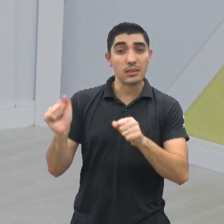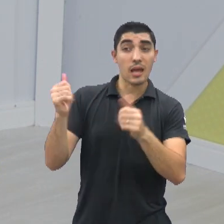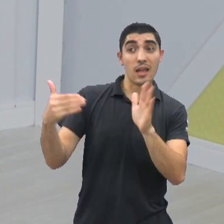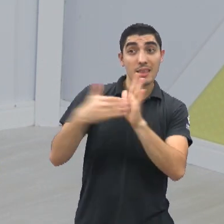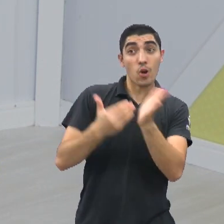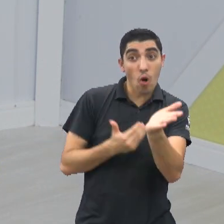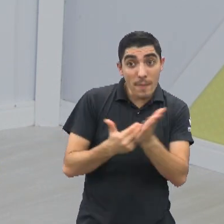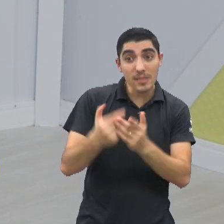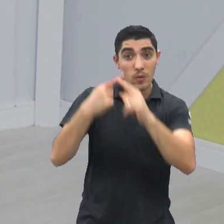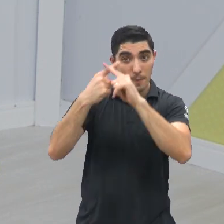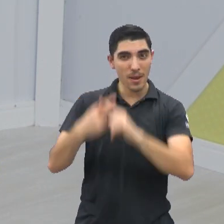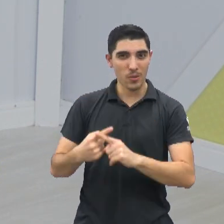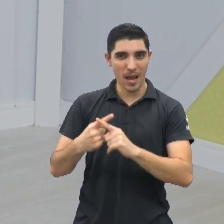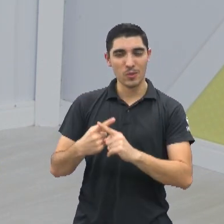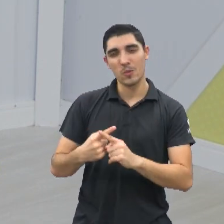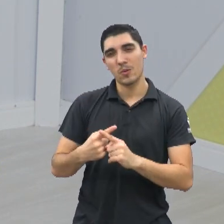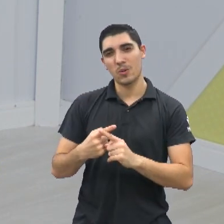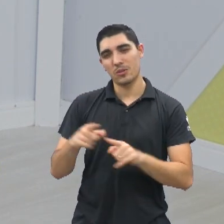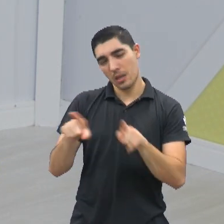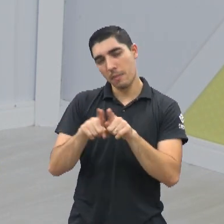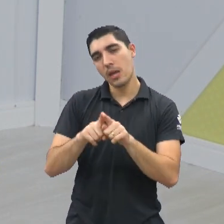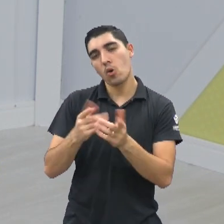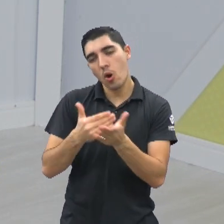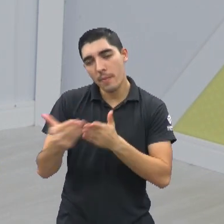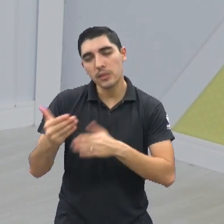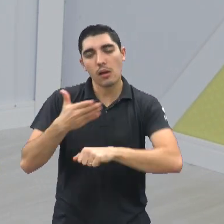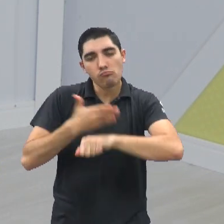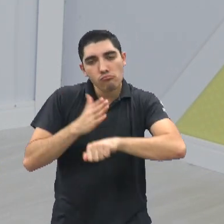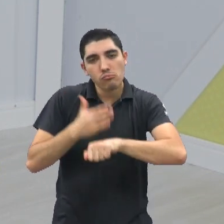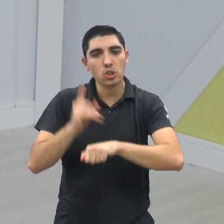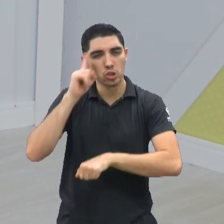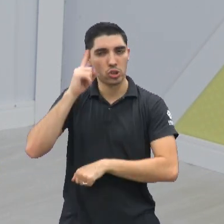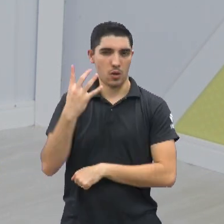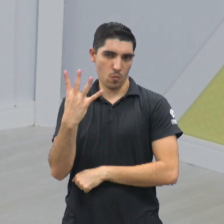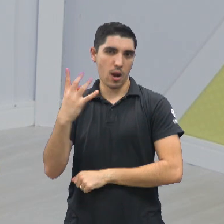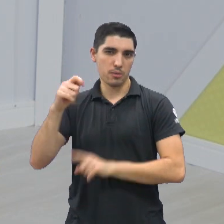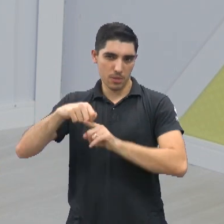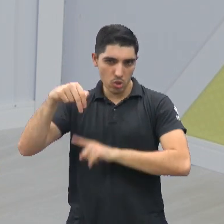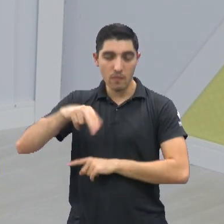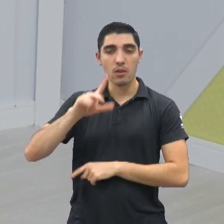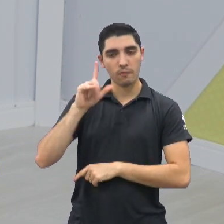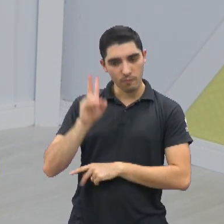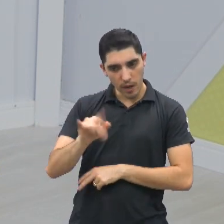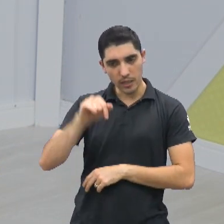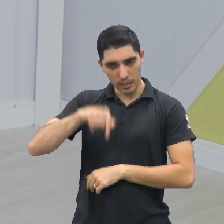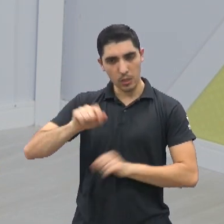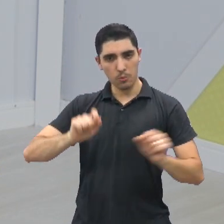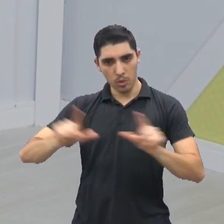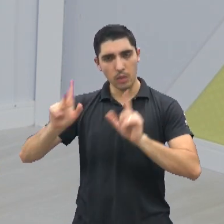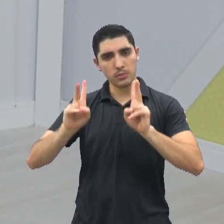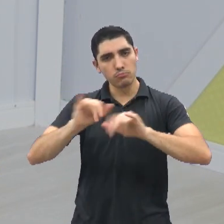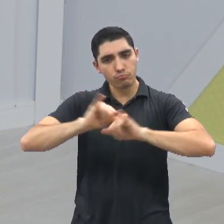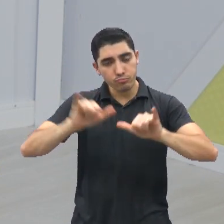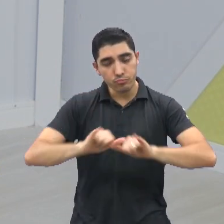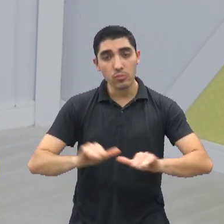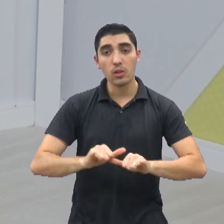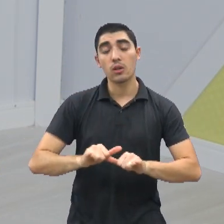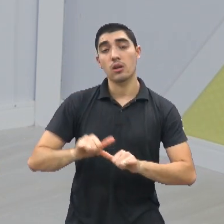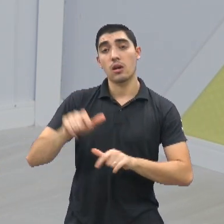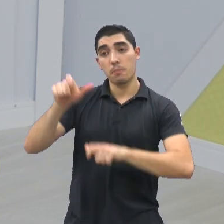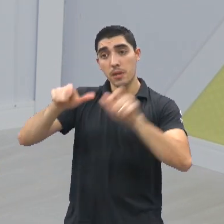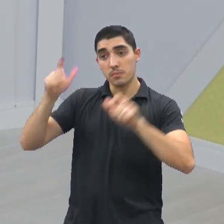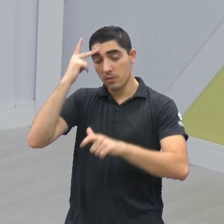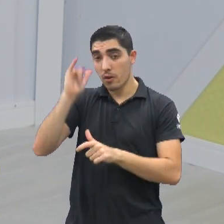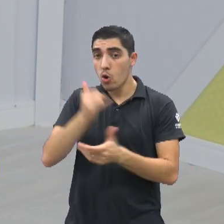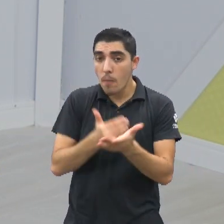marcada pro dia 4 jogadores que já puderem se apresentar ao São José serão apresentados no dia 4 de novembro para que eles façam